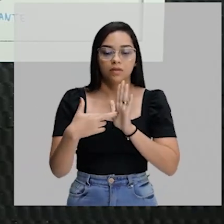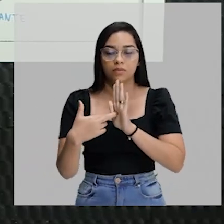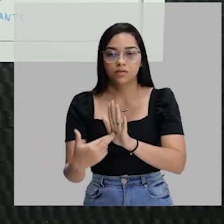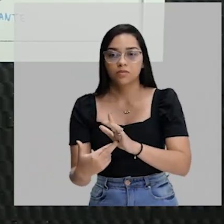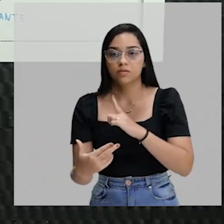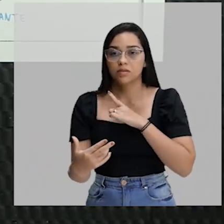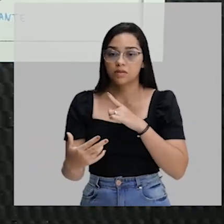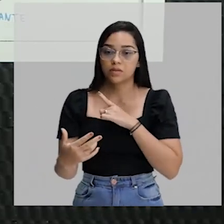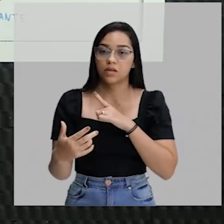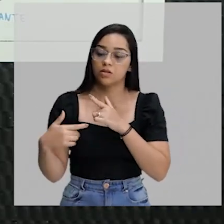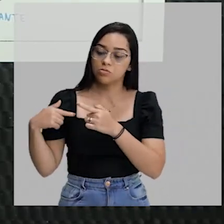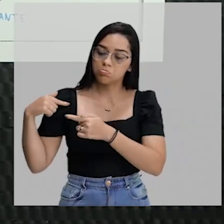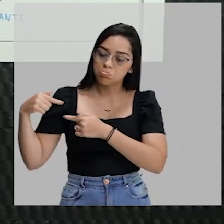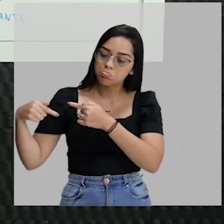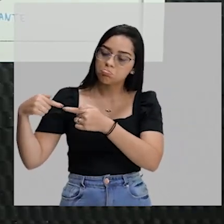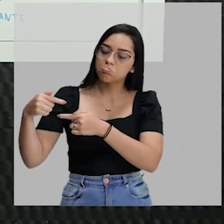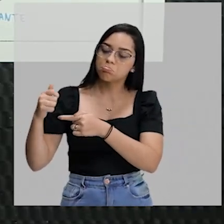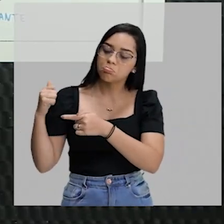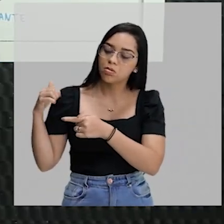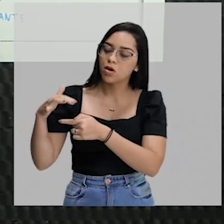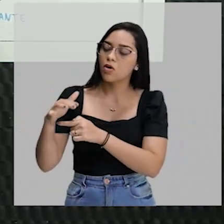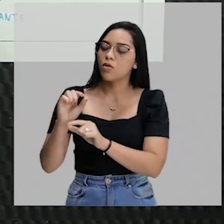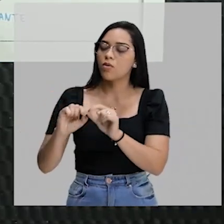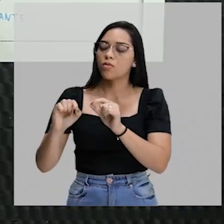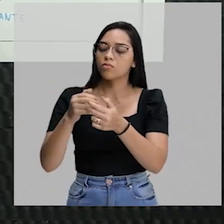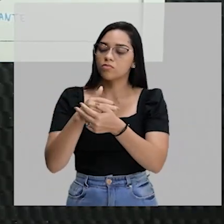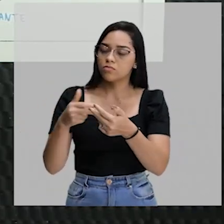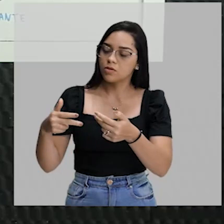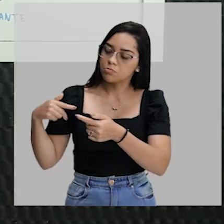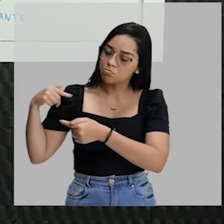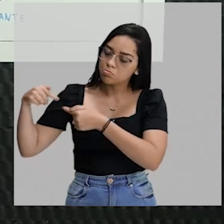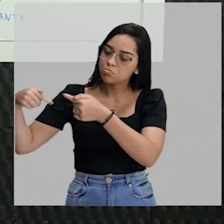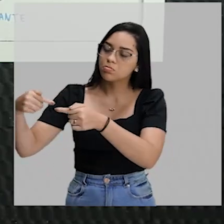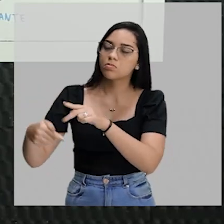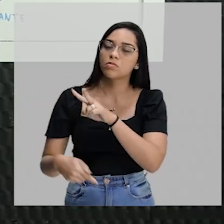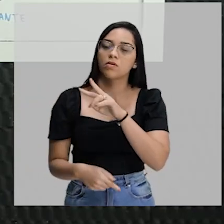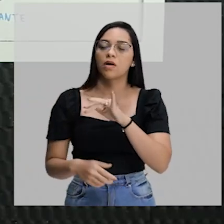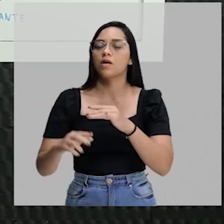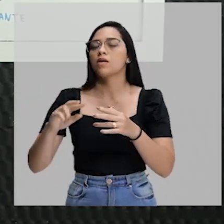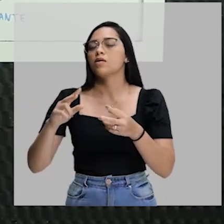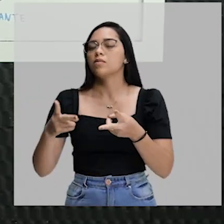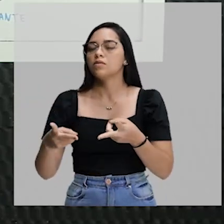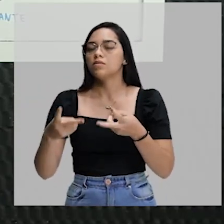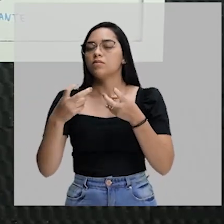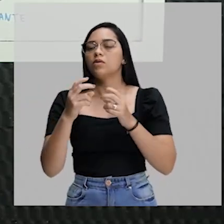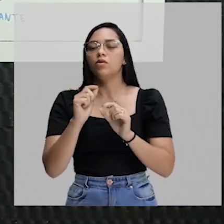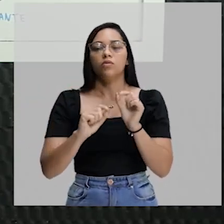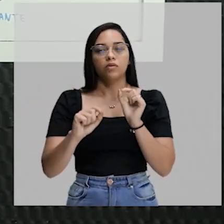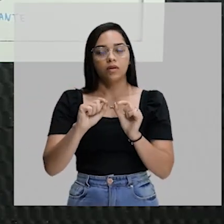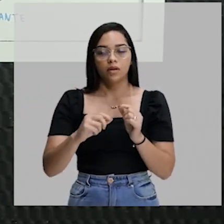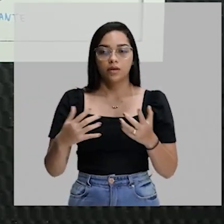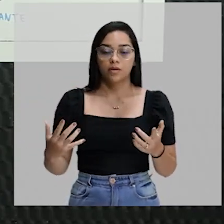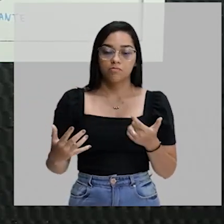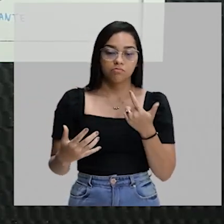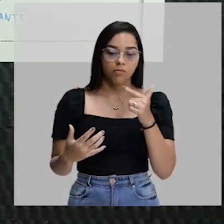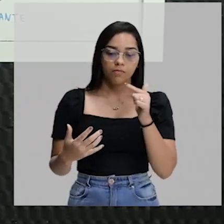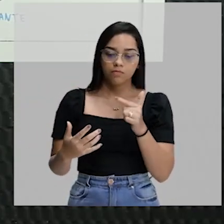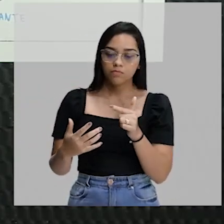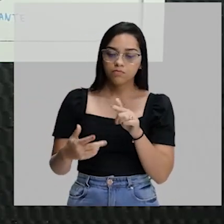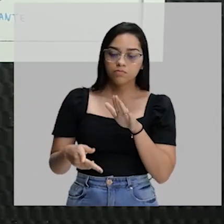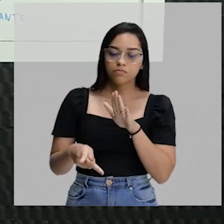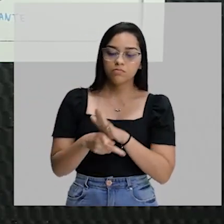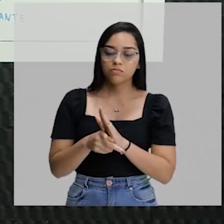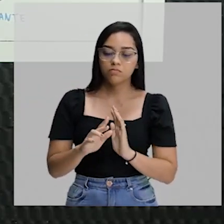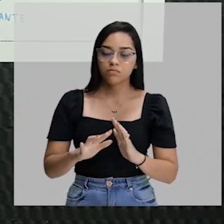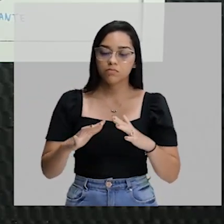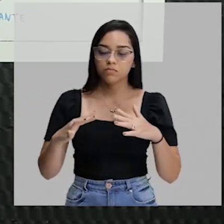de genealogias, né, que são várias gerações. Você vai perceber algumas situações em que não foi especificado